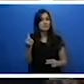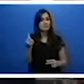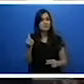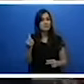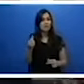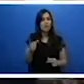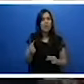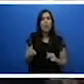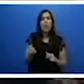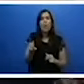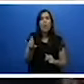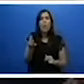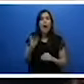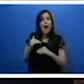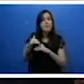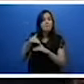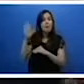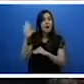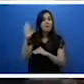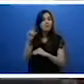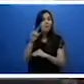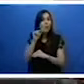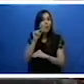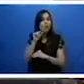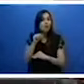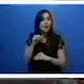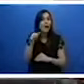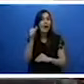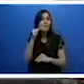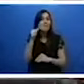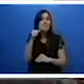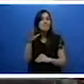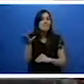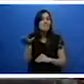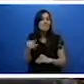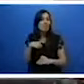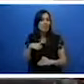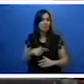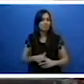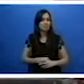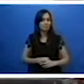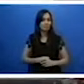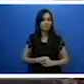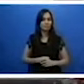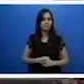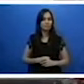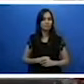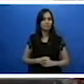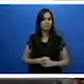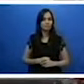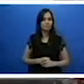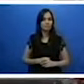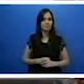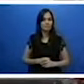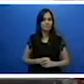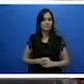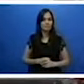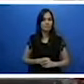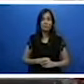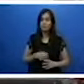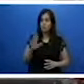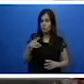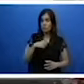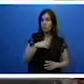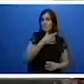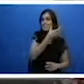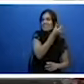a mais que seu irmão? Olha, aqui eu tenho algumas informações, né, no grifo. Olha lá, ó, 60 lápis